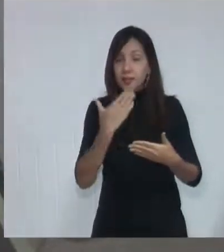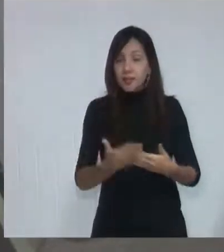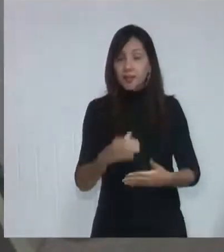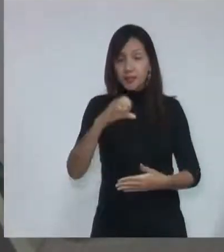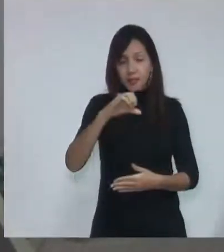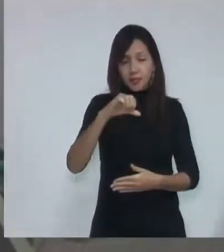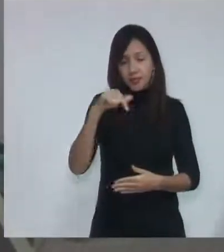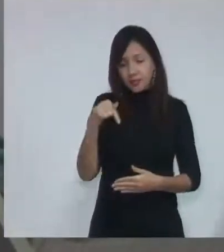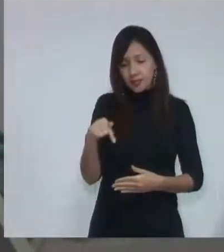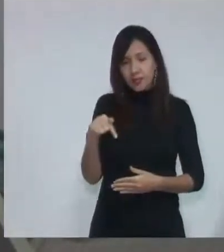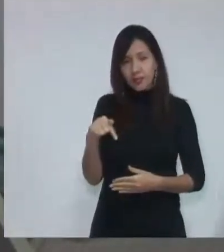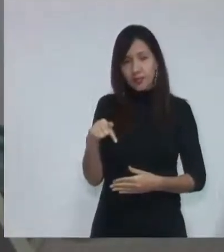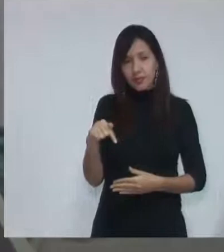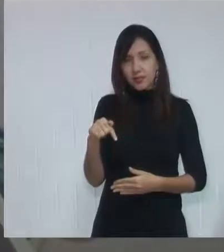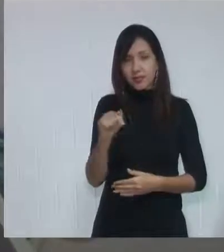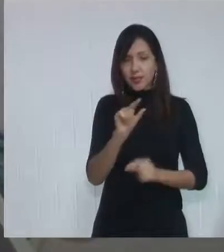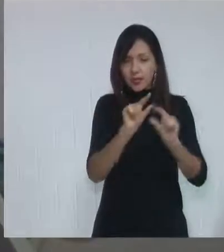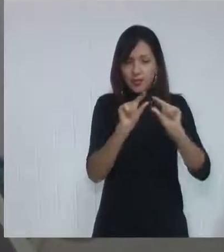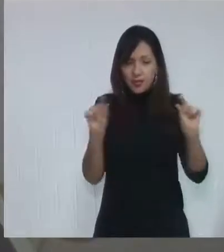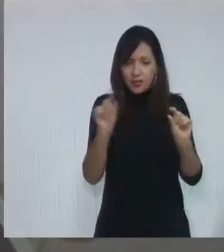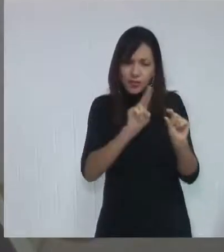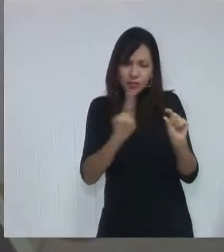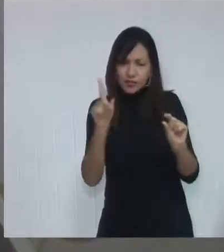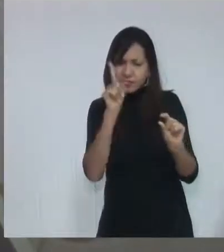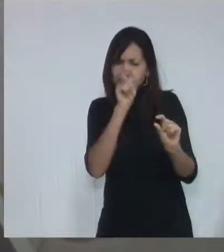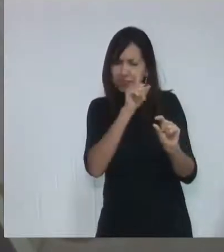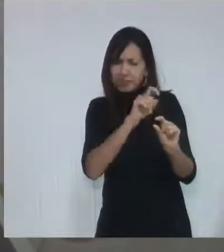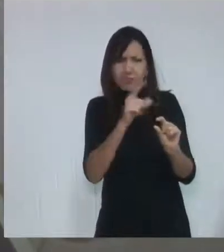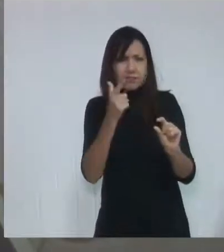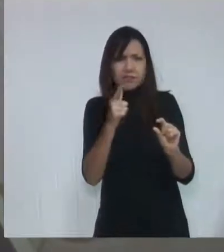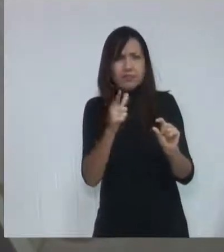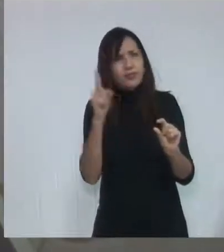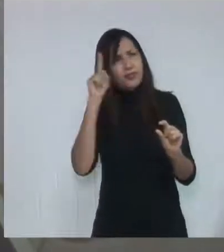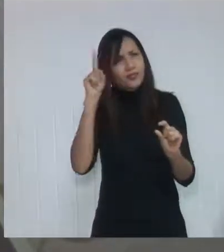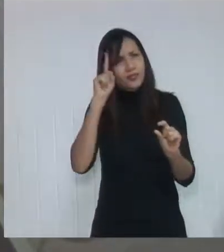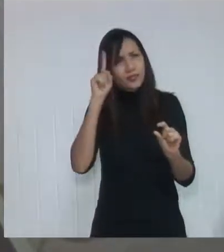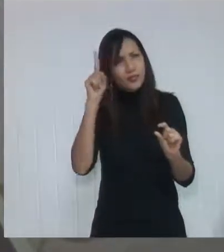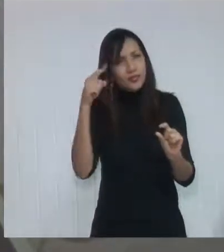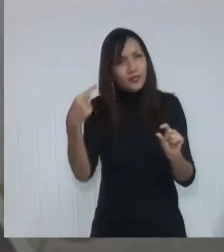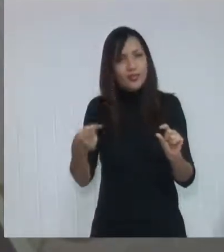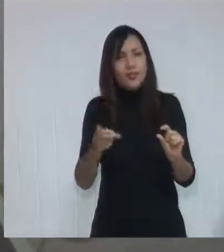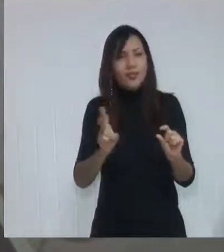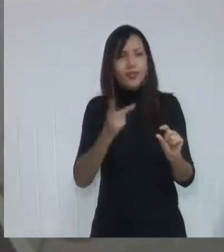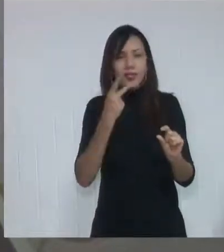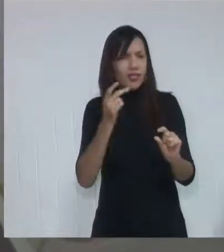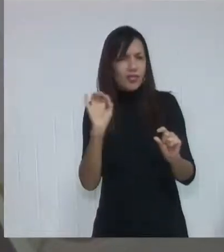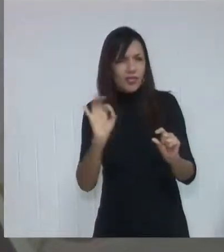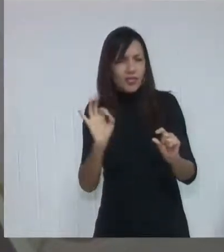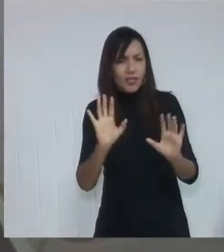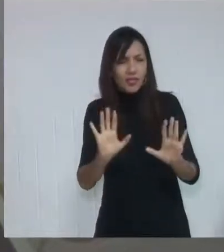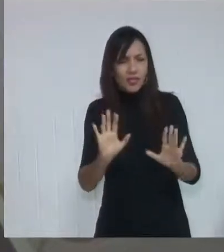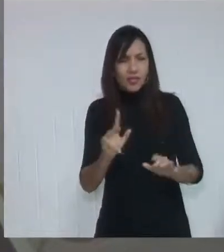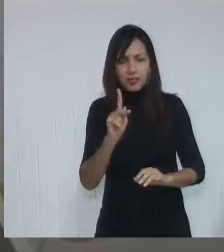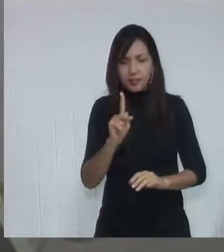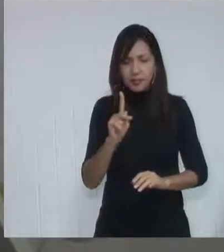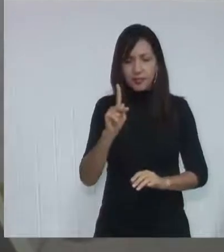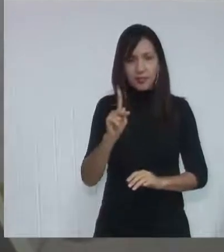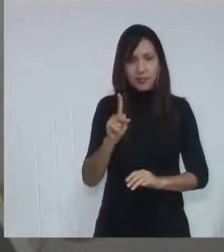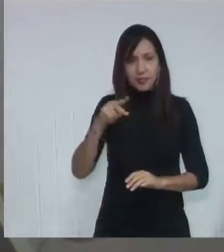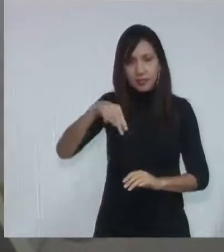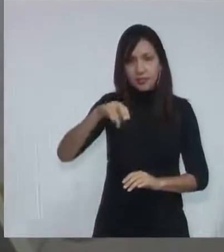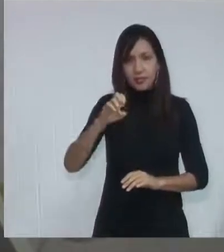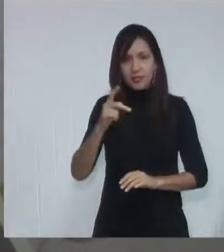Não é até um nome difícil da gente pronunciar, porque não faz parte do dia a dia. Mas o PNPEI, ele